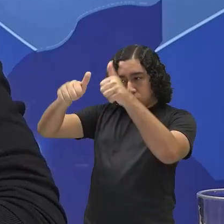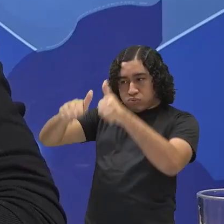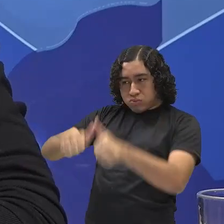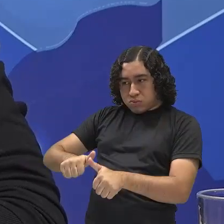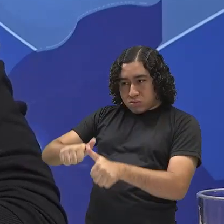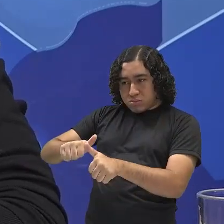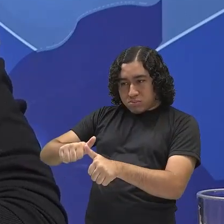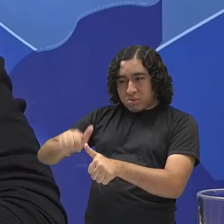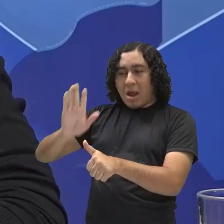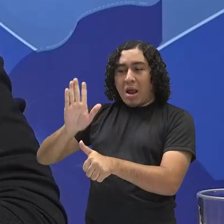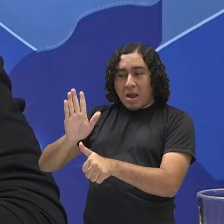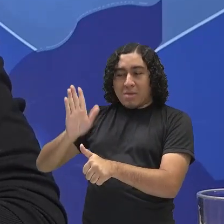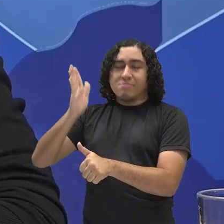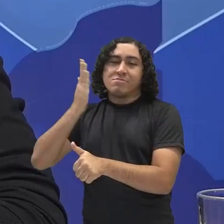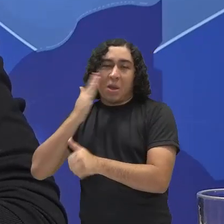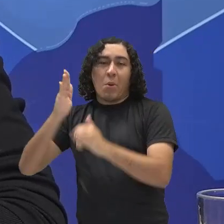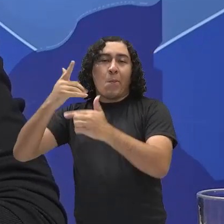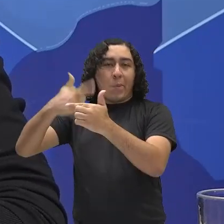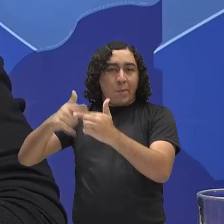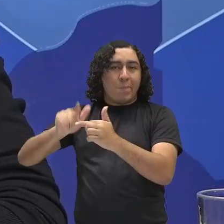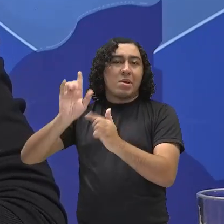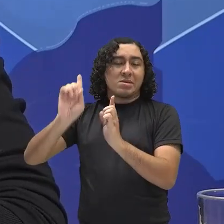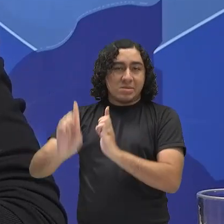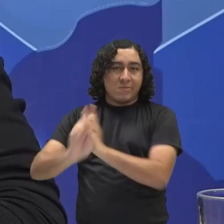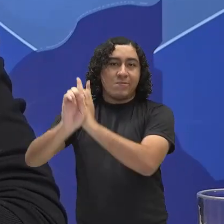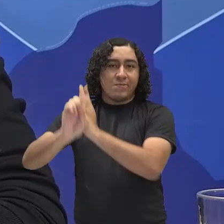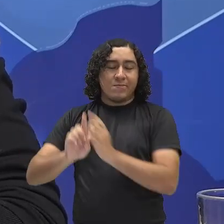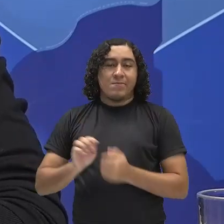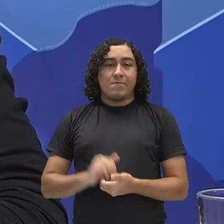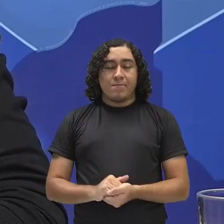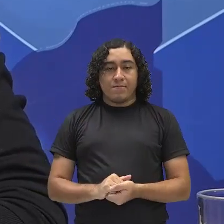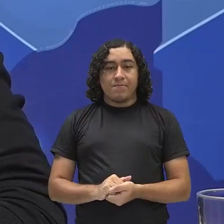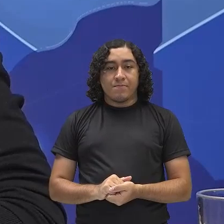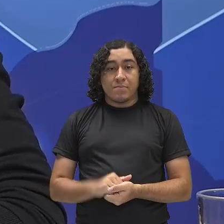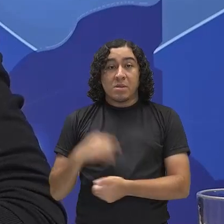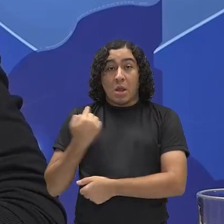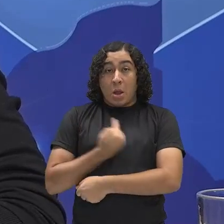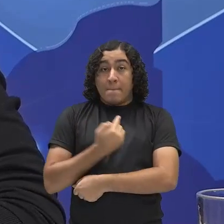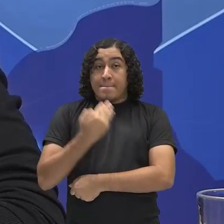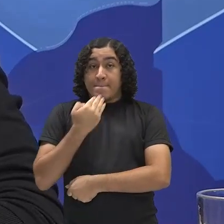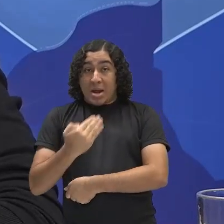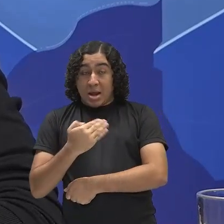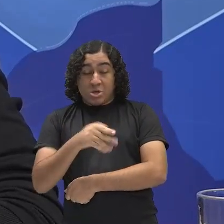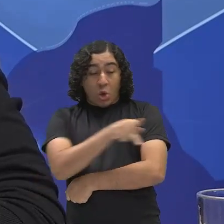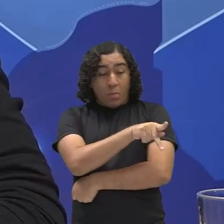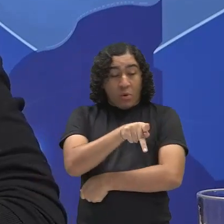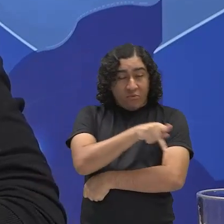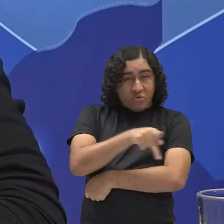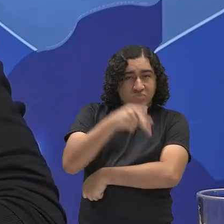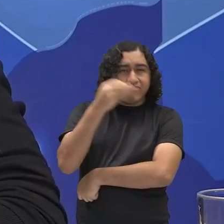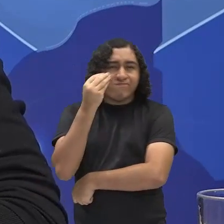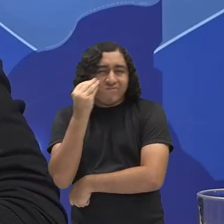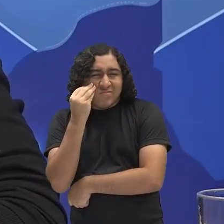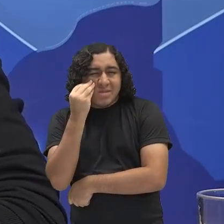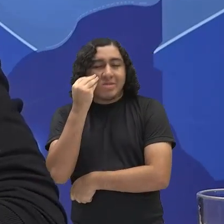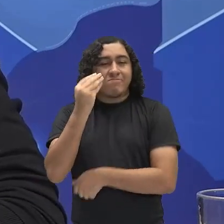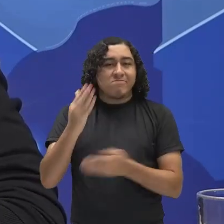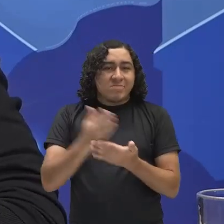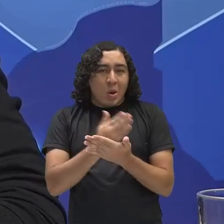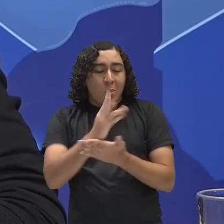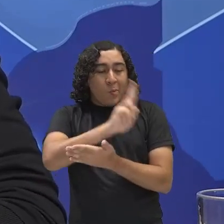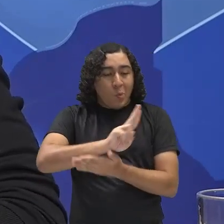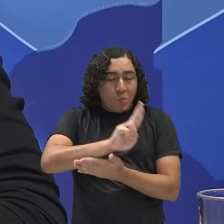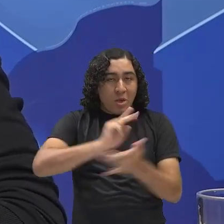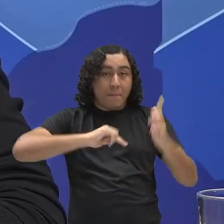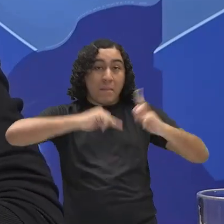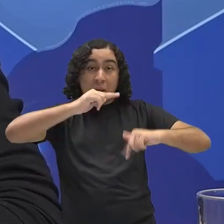que a gente vai pedir, nessa fase aqui, a gente vai solicitar do professor que faça alguns testes. Nesse momento também, conforme eu